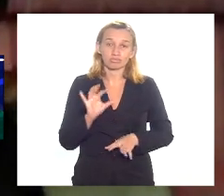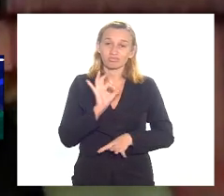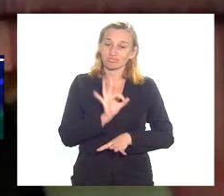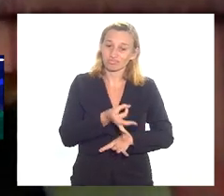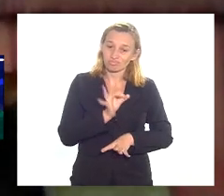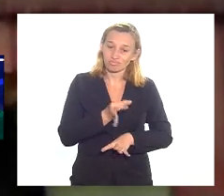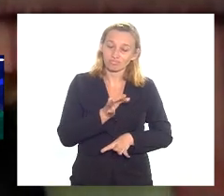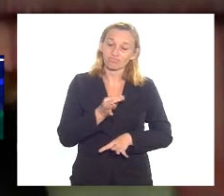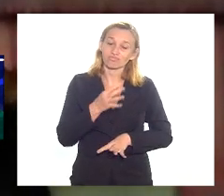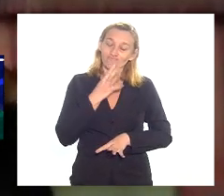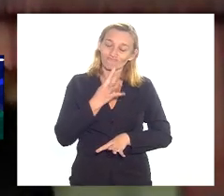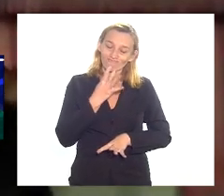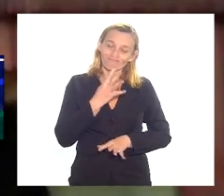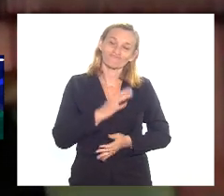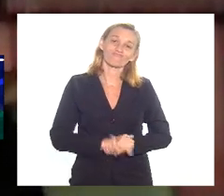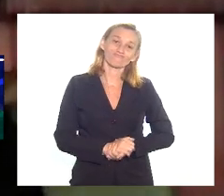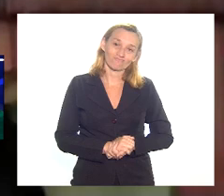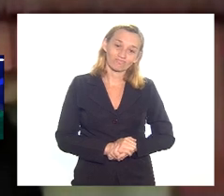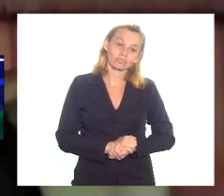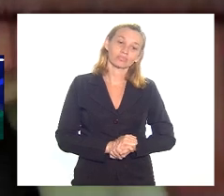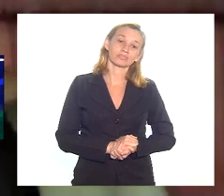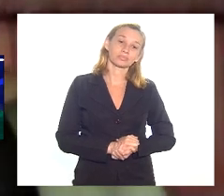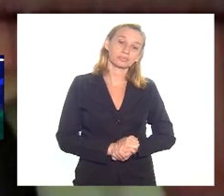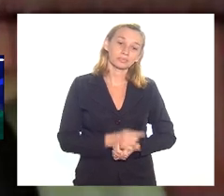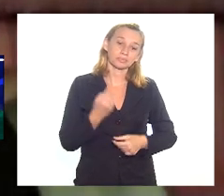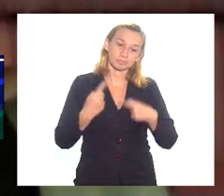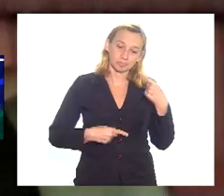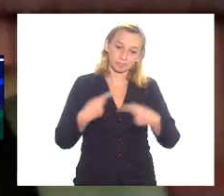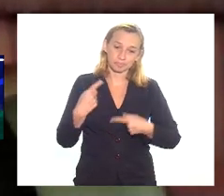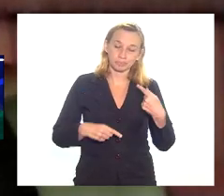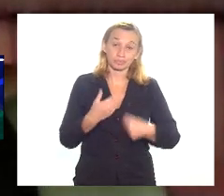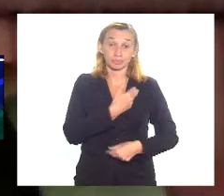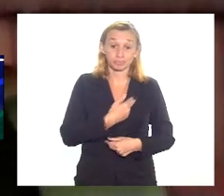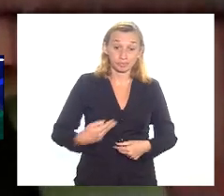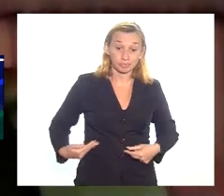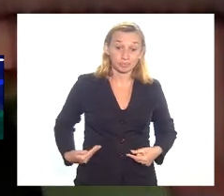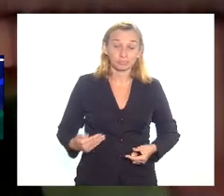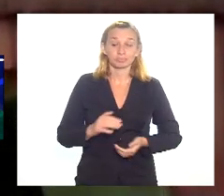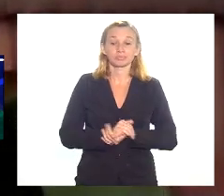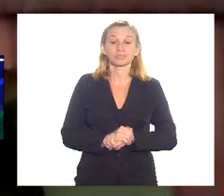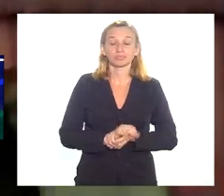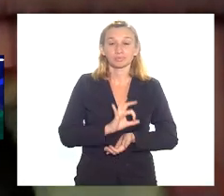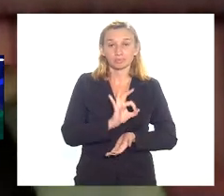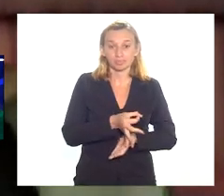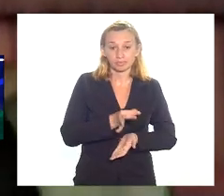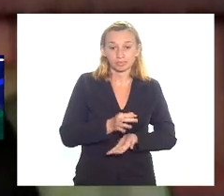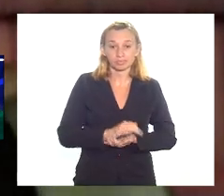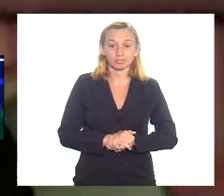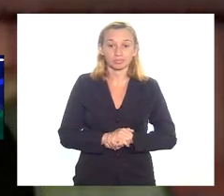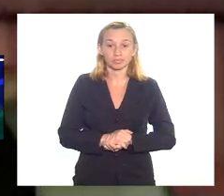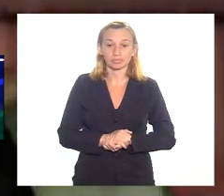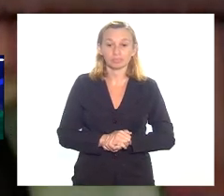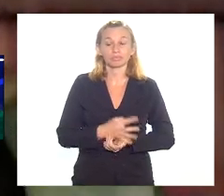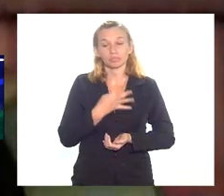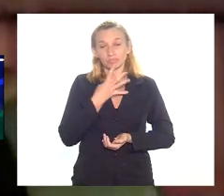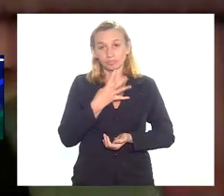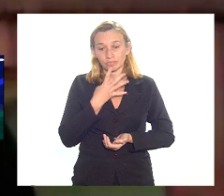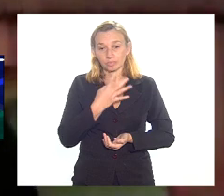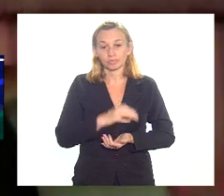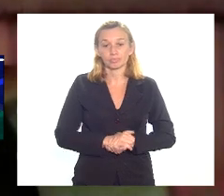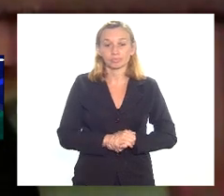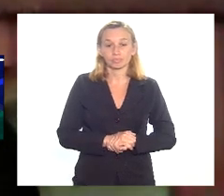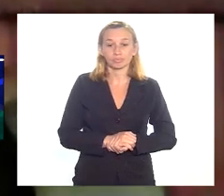fato, reconhecimento a partir de uma política pública efetiva de